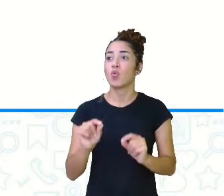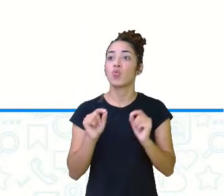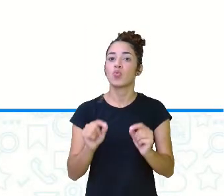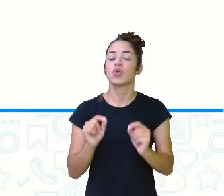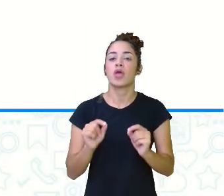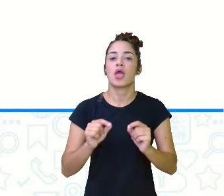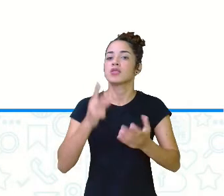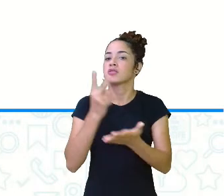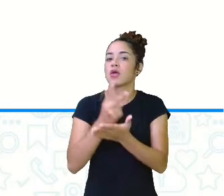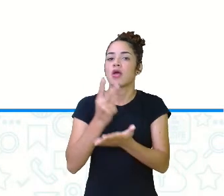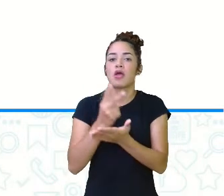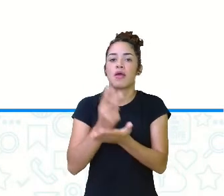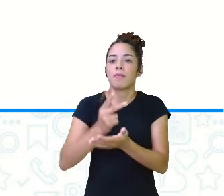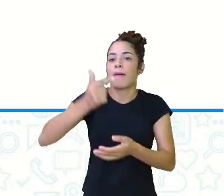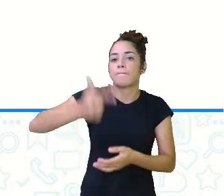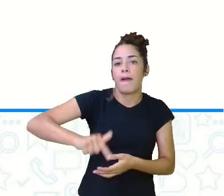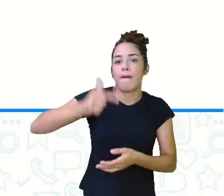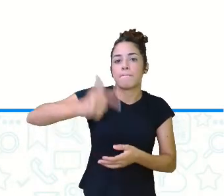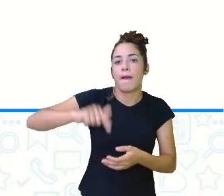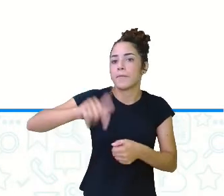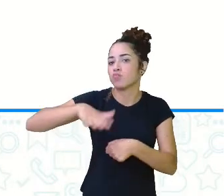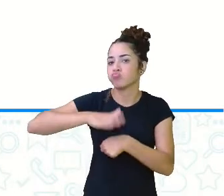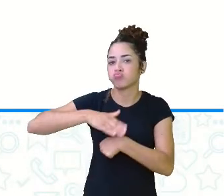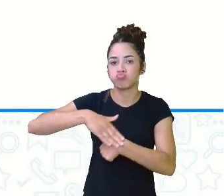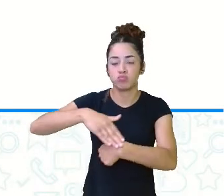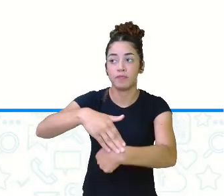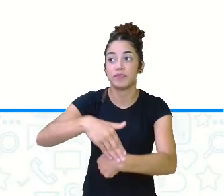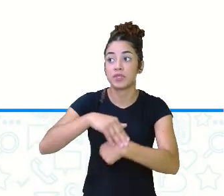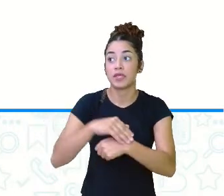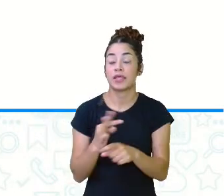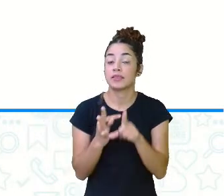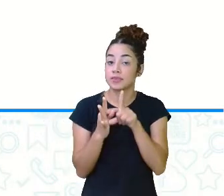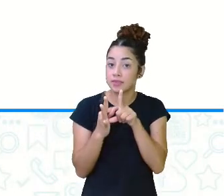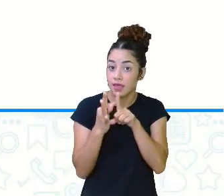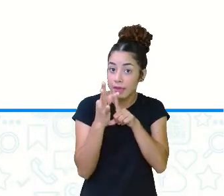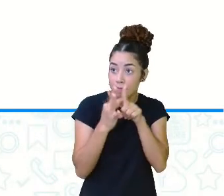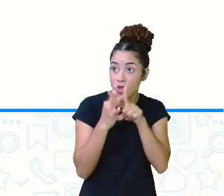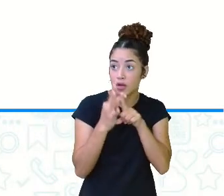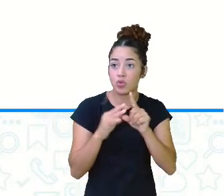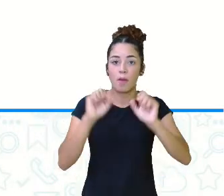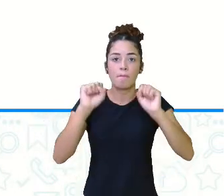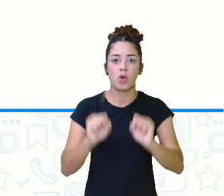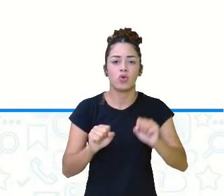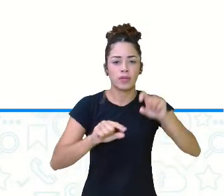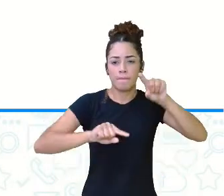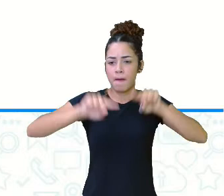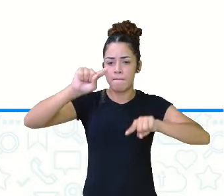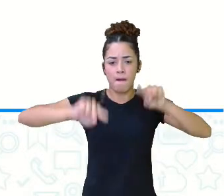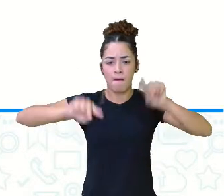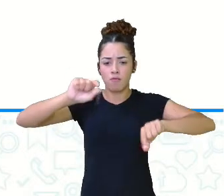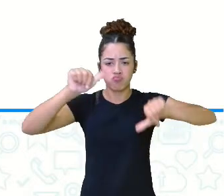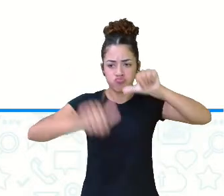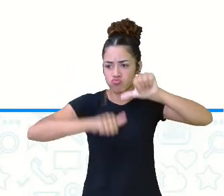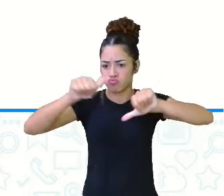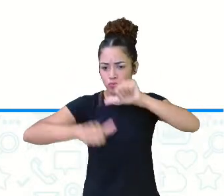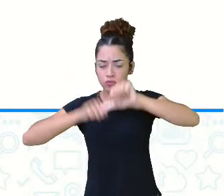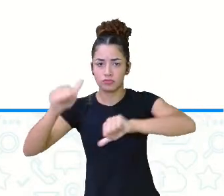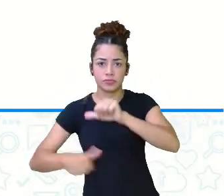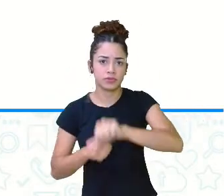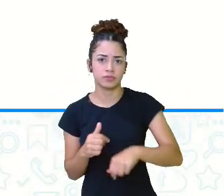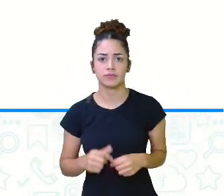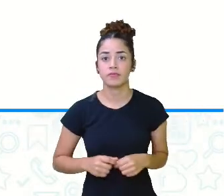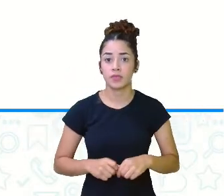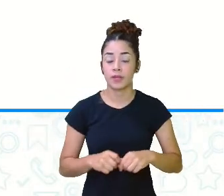se repetem a longo prazo. E o tempo, a temperatura, pode variar a qualquer momento. Principalmente na